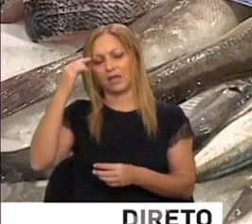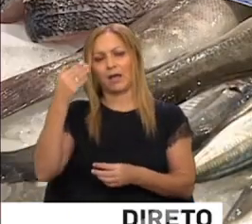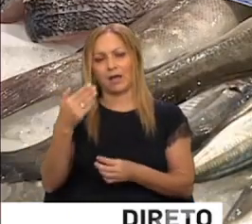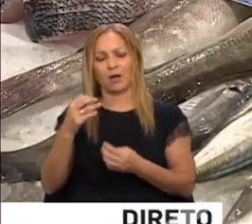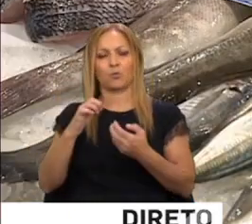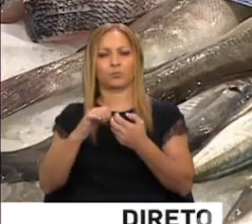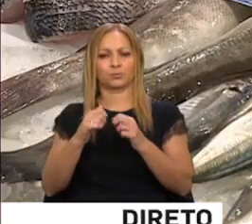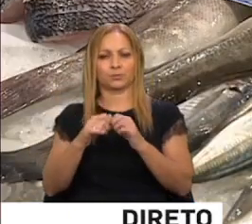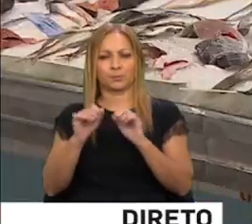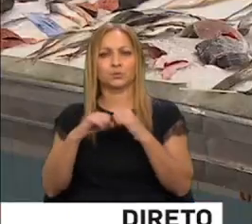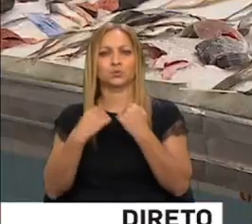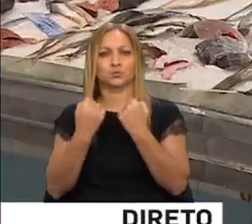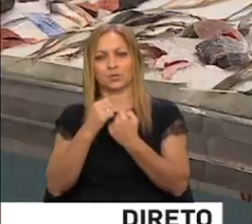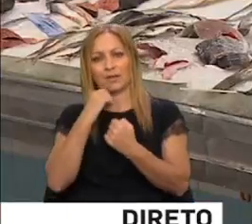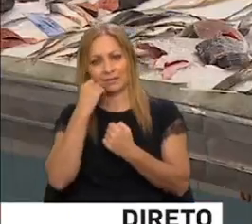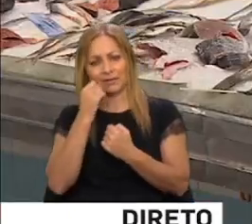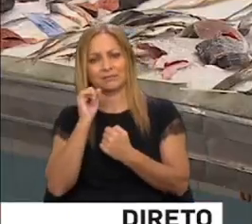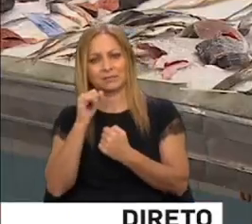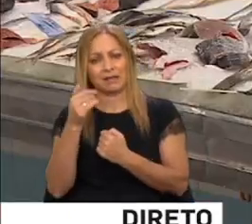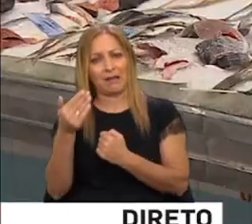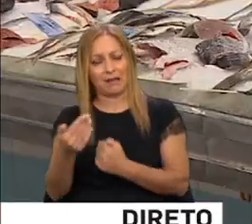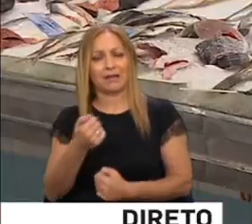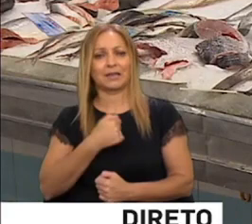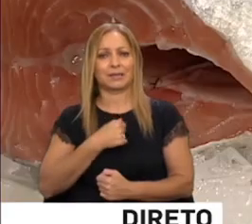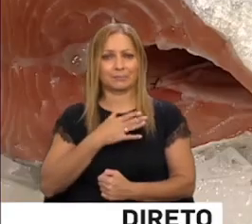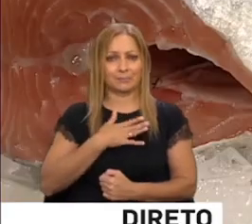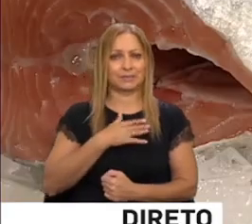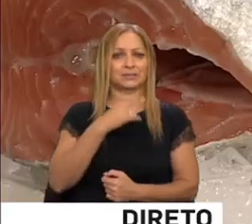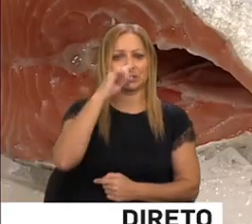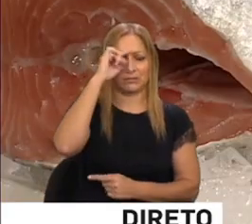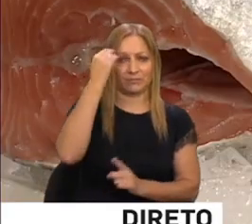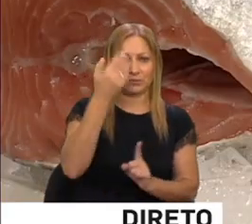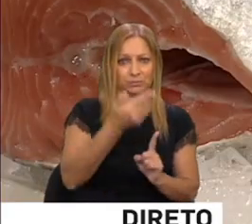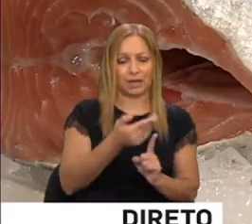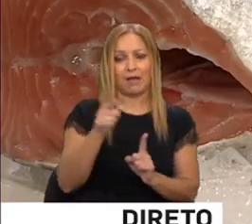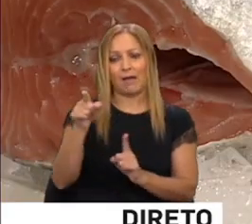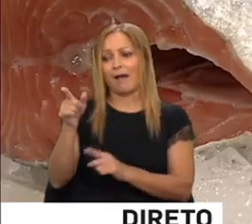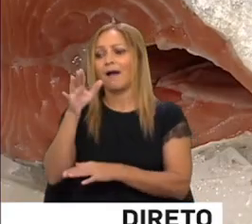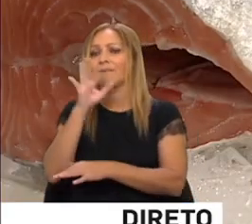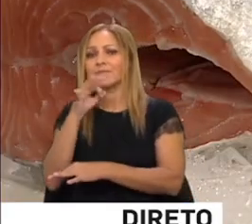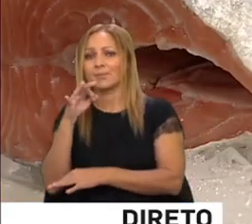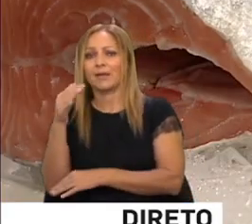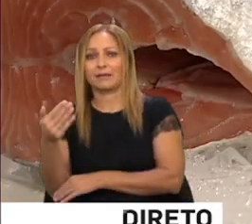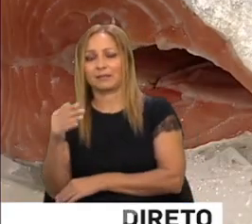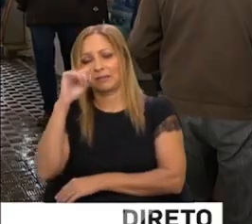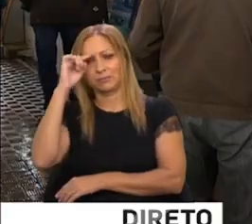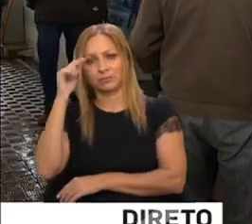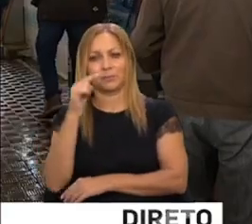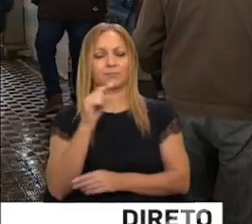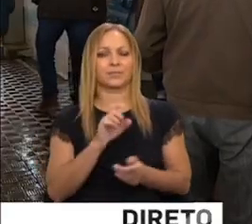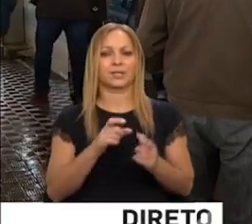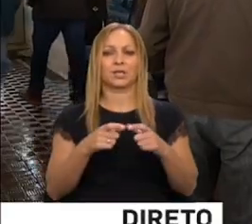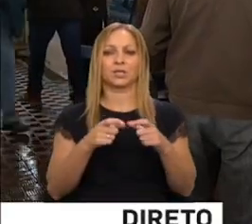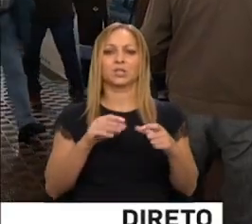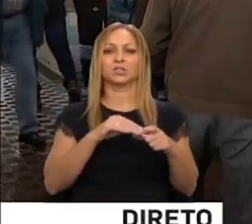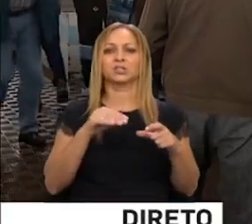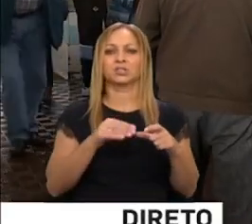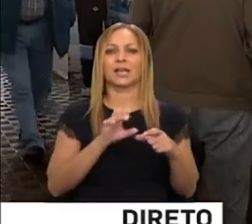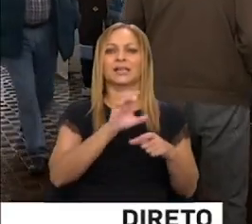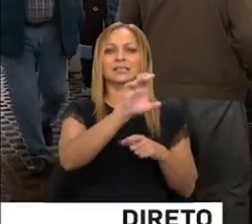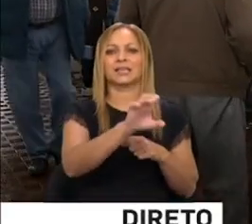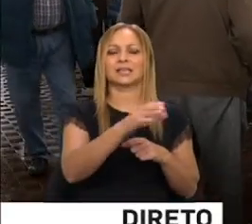à empresa A famílias empresas com dificuldades é estas que tem que ser ajudadas entregar-vos 125 € em 90% da população